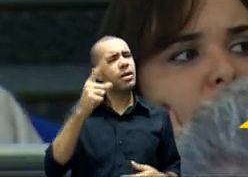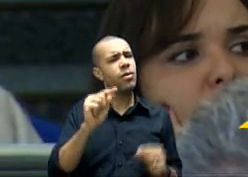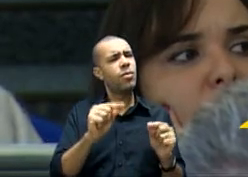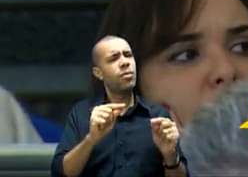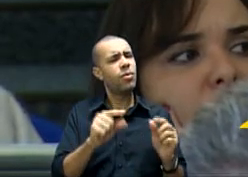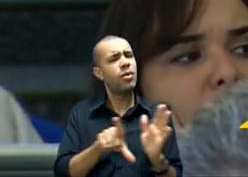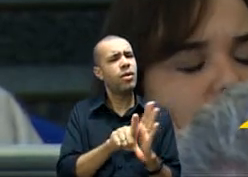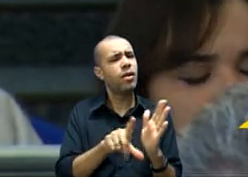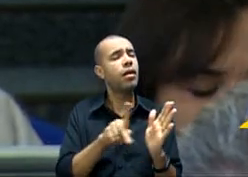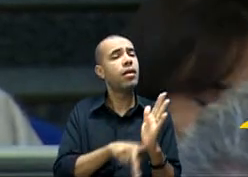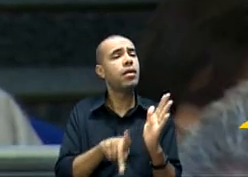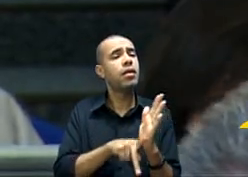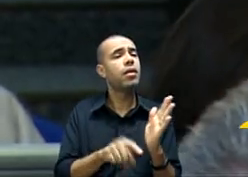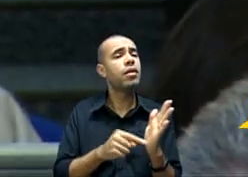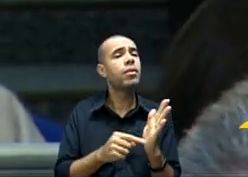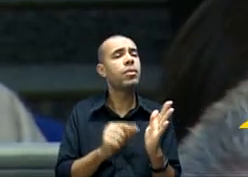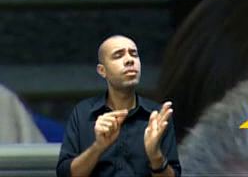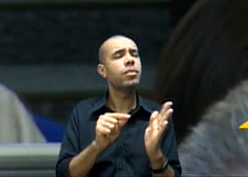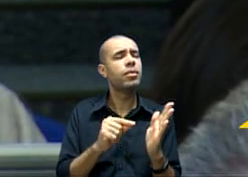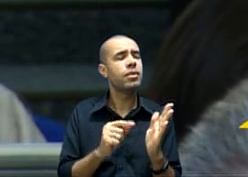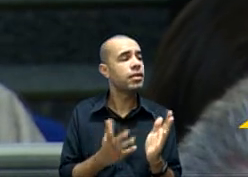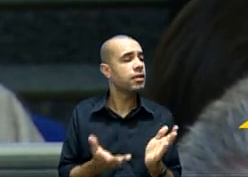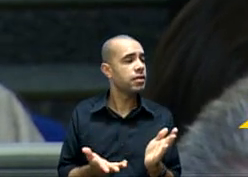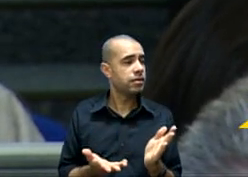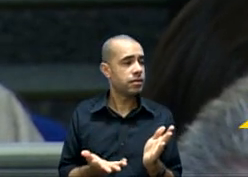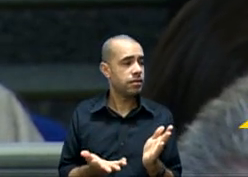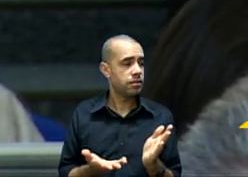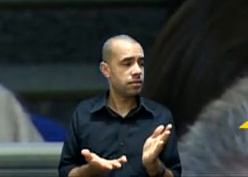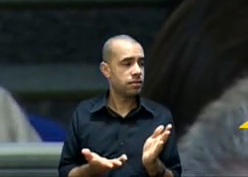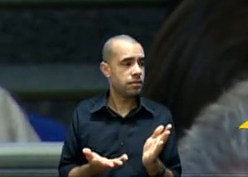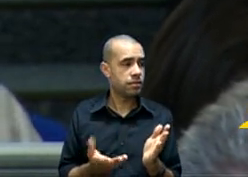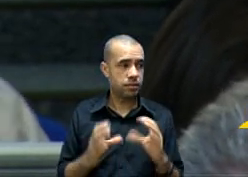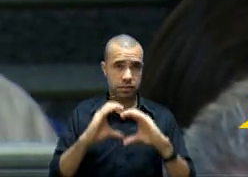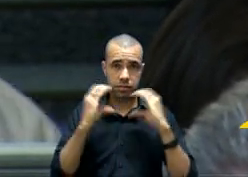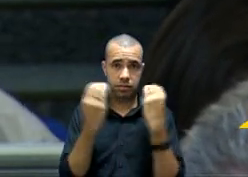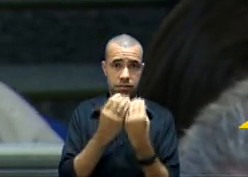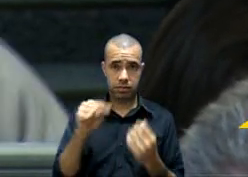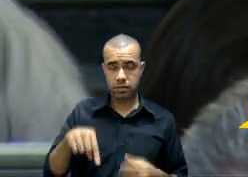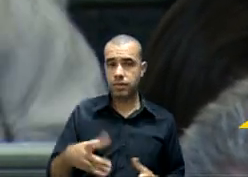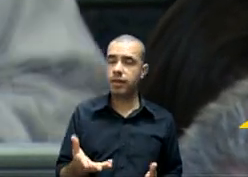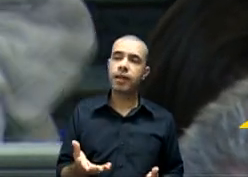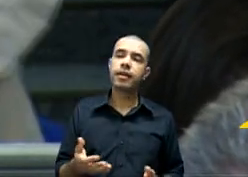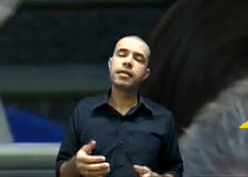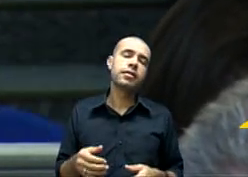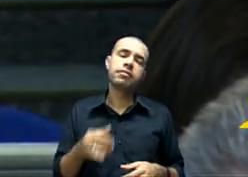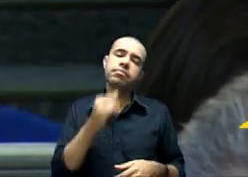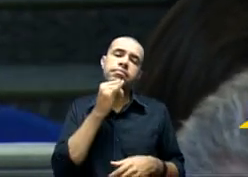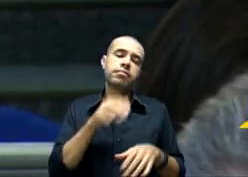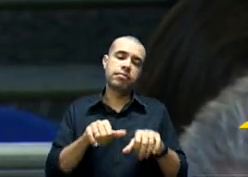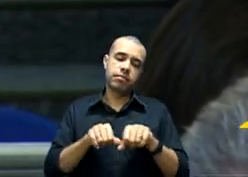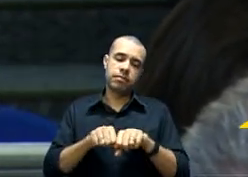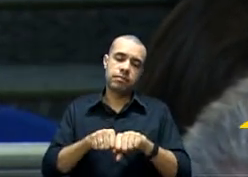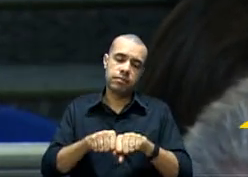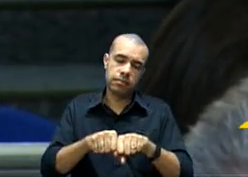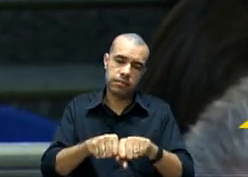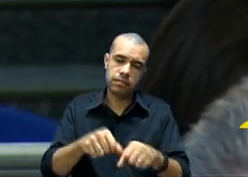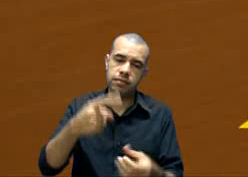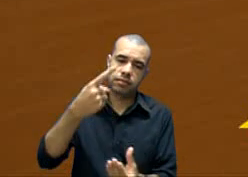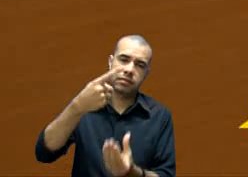A intenção é o seguinte, qualquer aquele que o senhor apresentou aqui nessa qualquer Câmara. Qualquer carrinho de cachorrão, paga